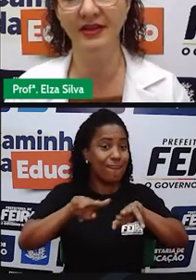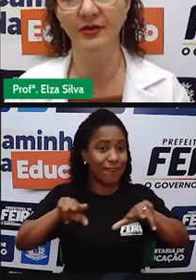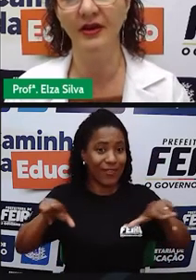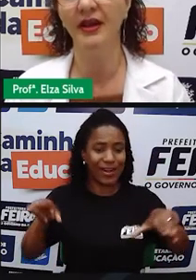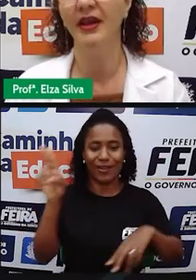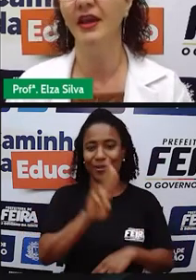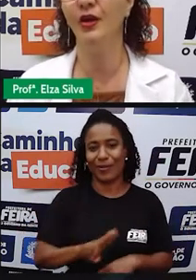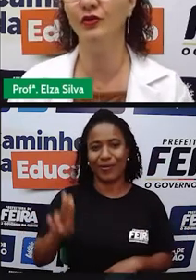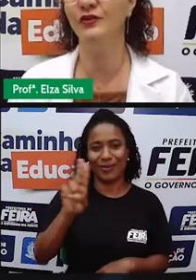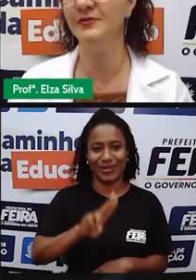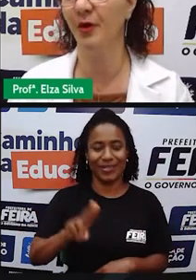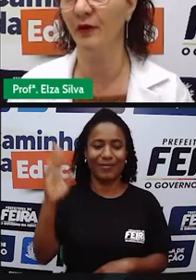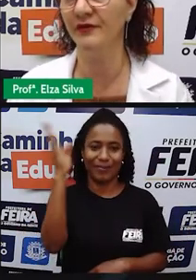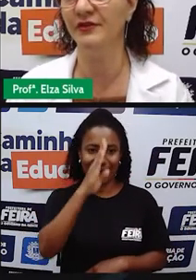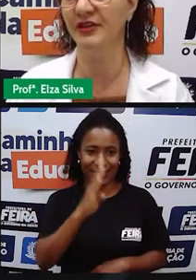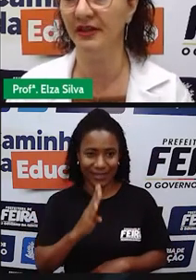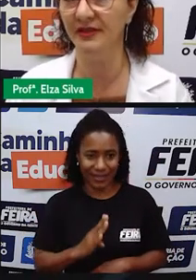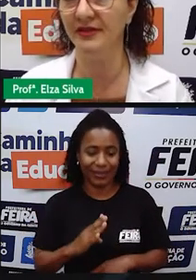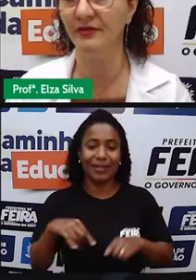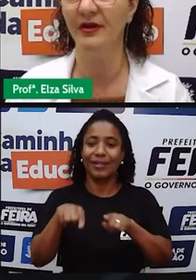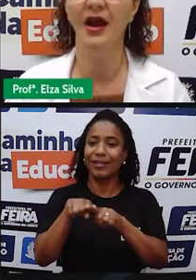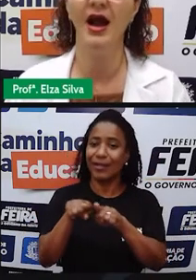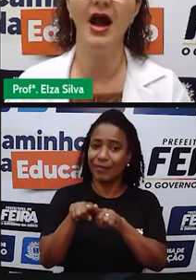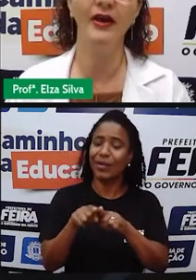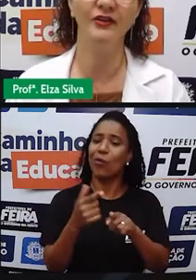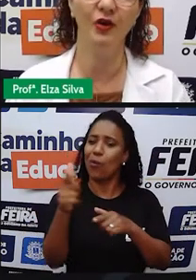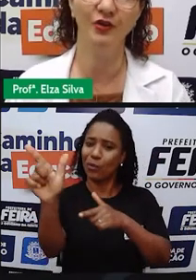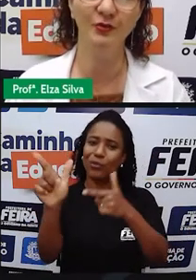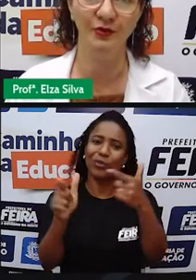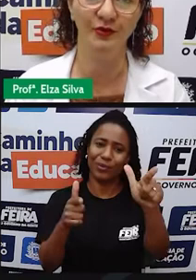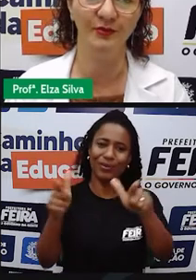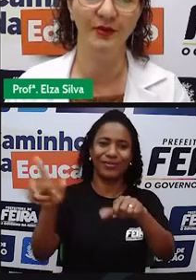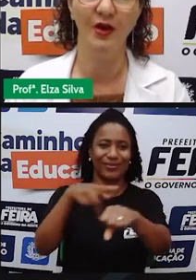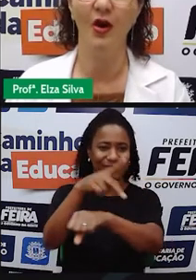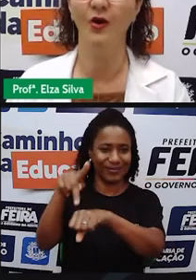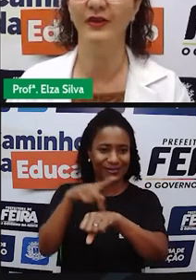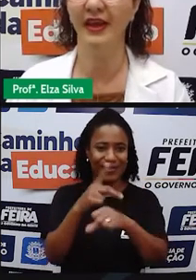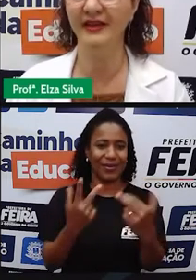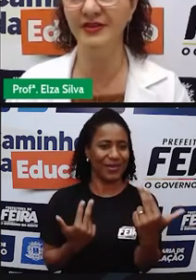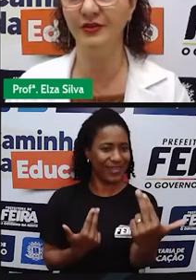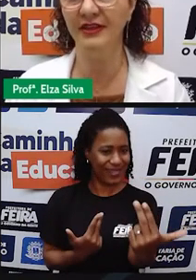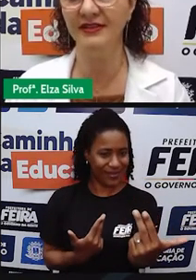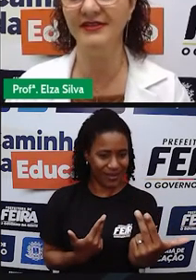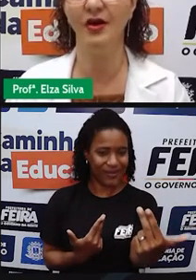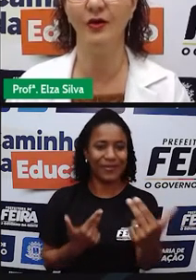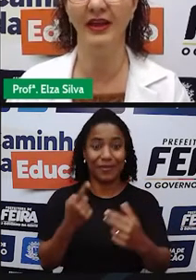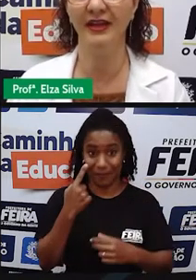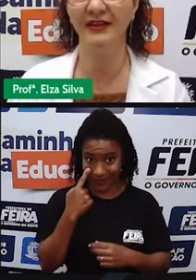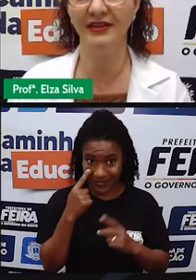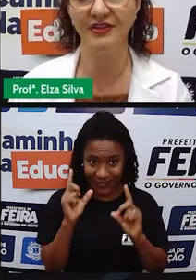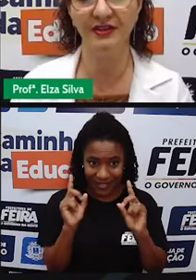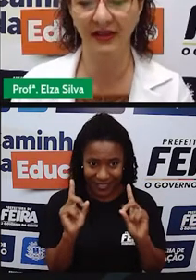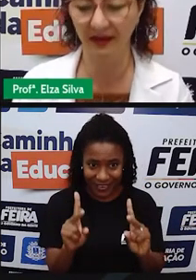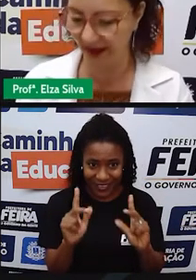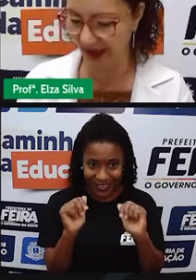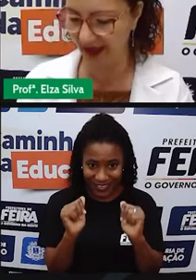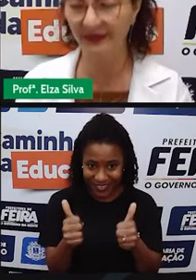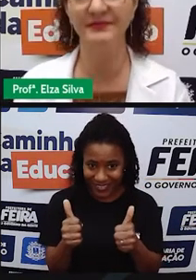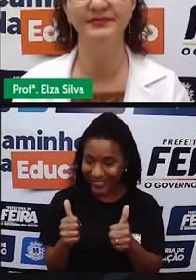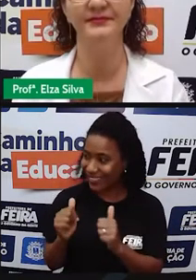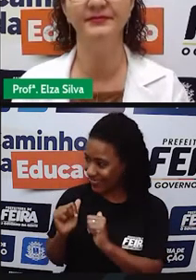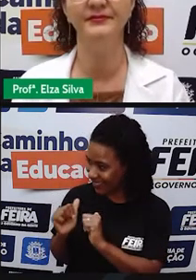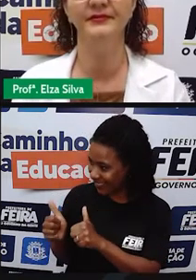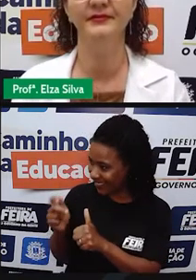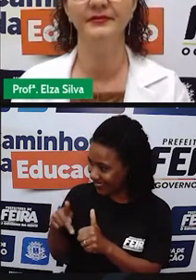no Brasil e outros povos utilizam ao redor do mundo. Ok, students? Ok, teacher